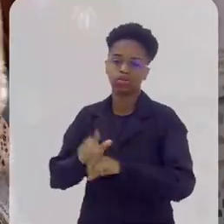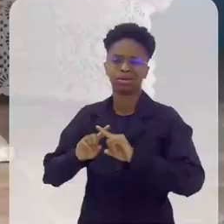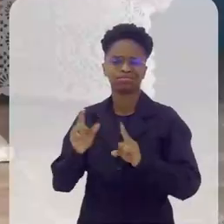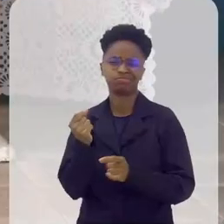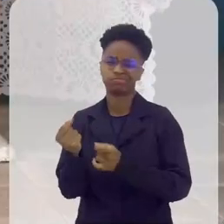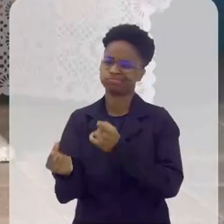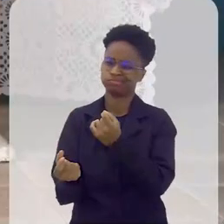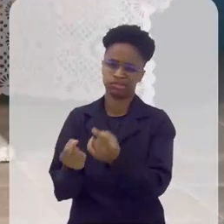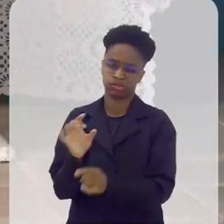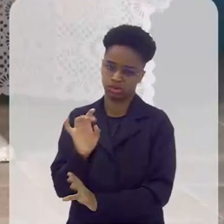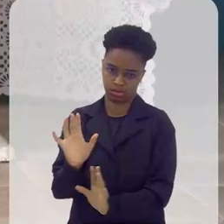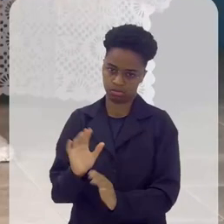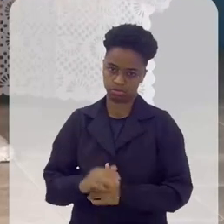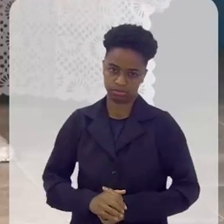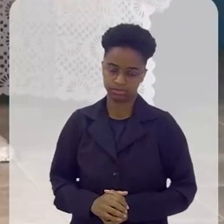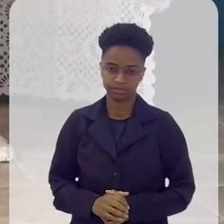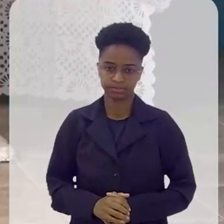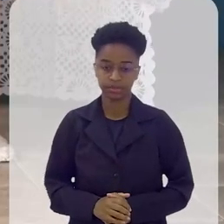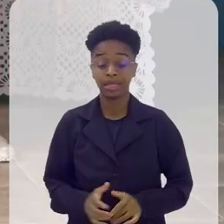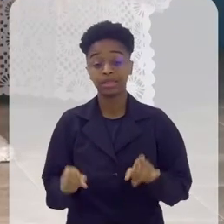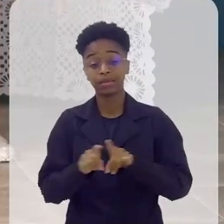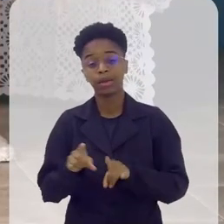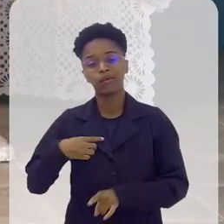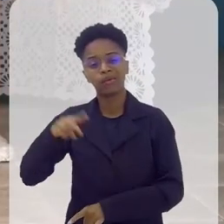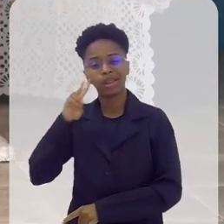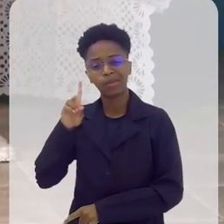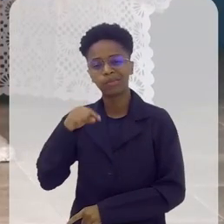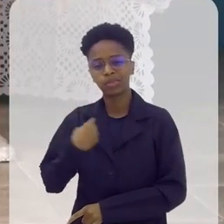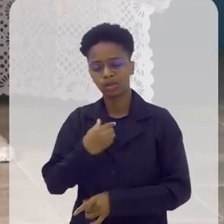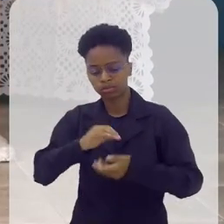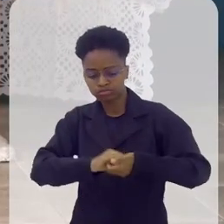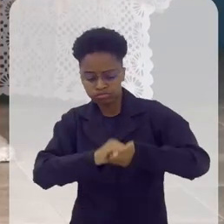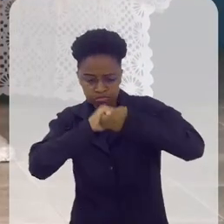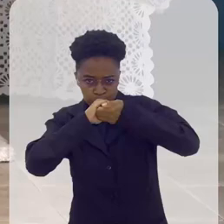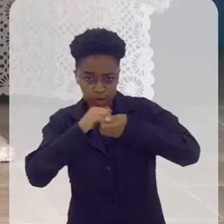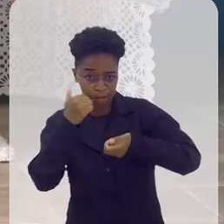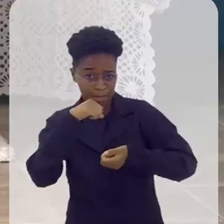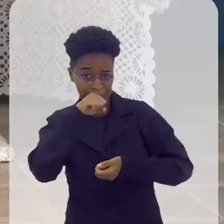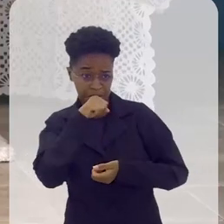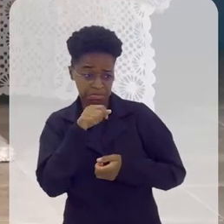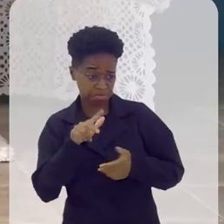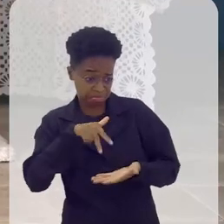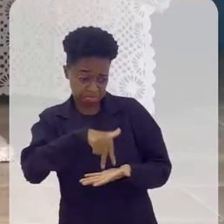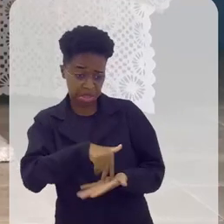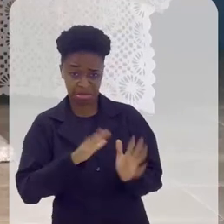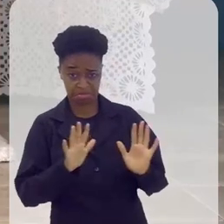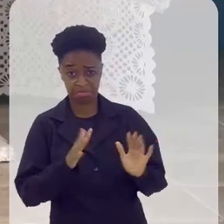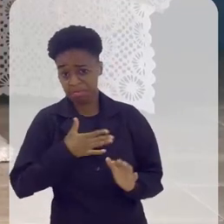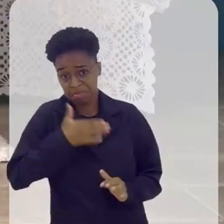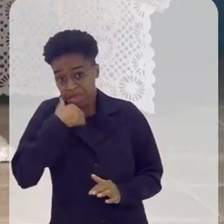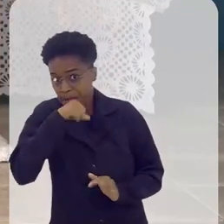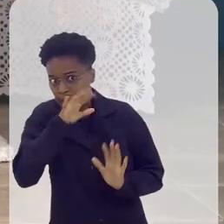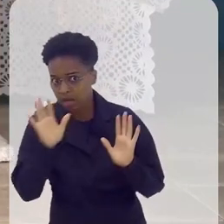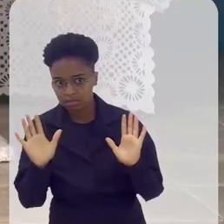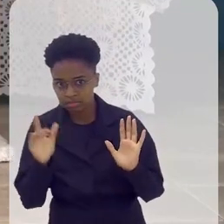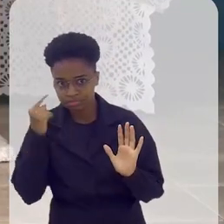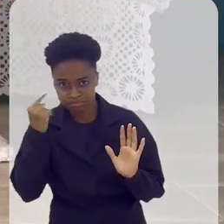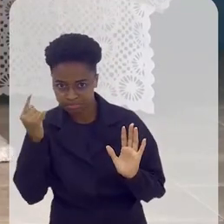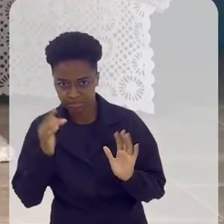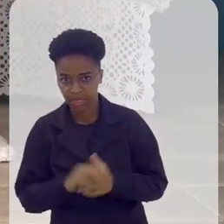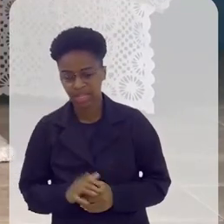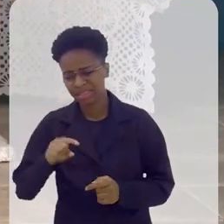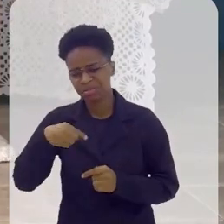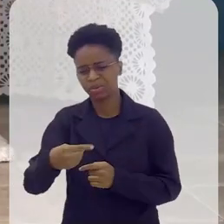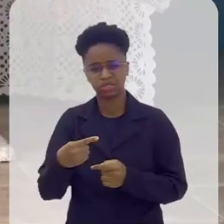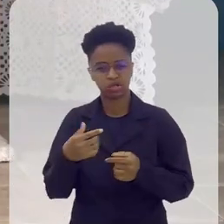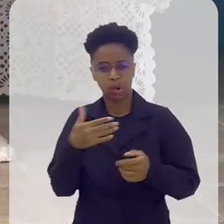noite. Mas isso uma vez ou outra. E a gente, me lembro que a gente beijava a mão da mamãe e ela estava ali em pé, mas era minha mãe. E